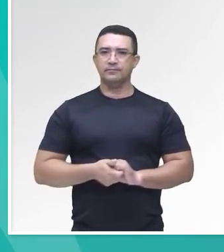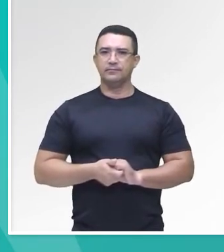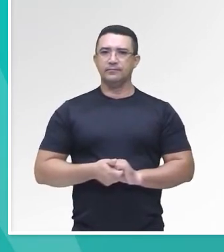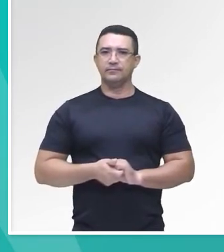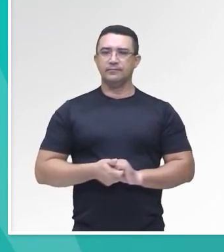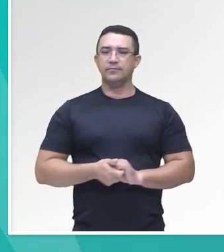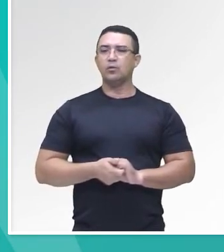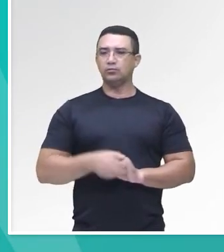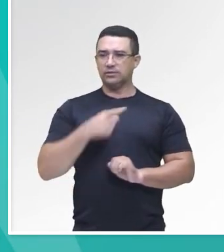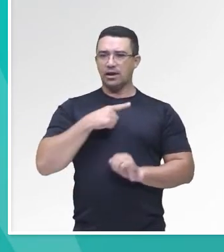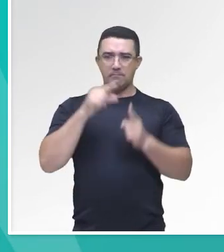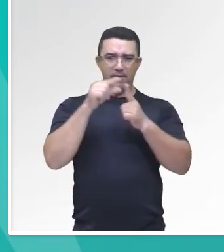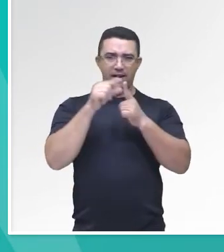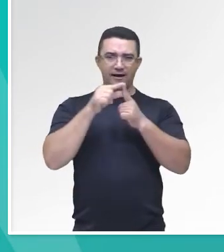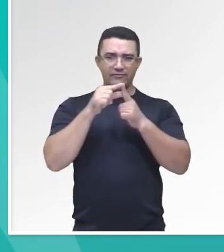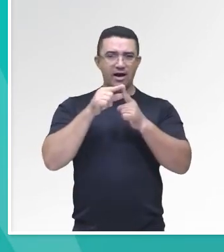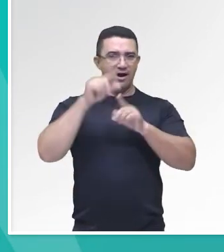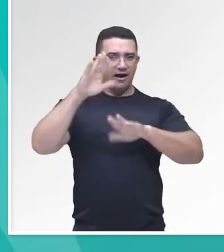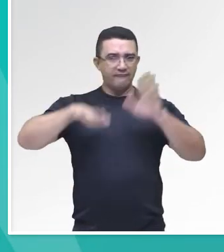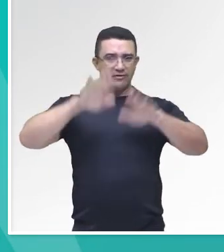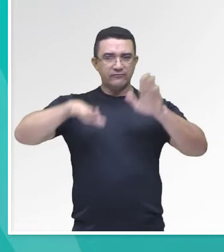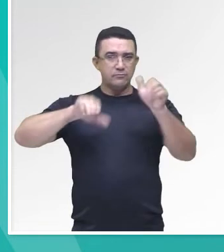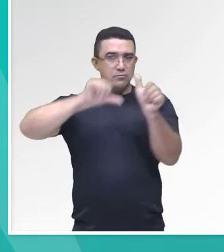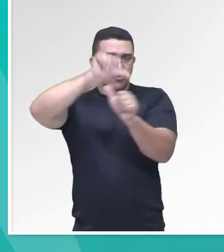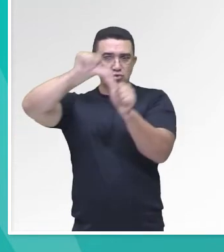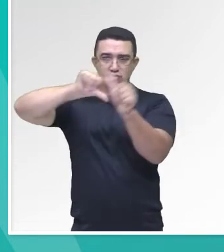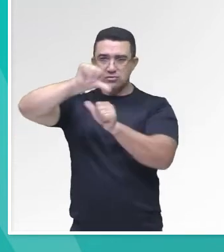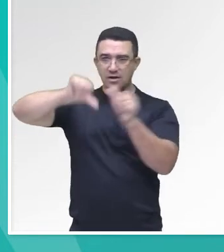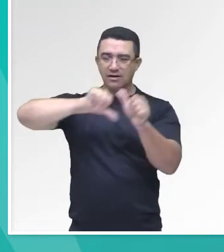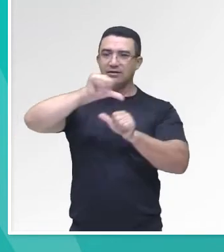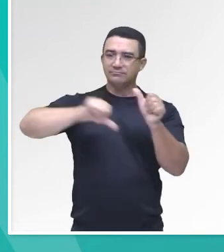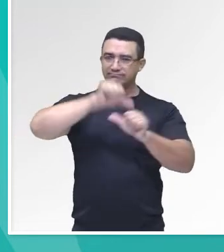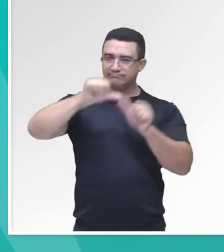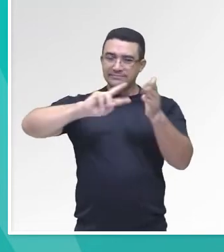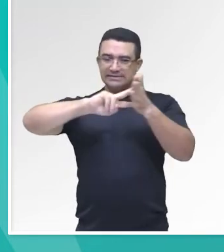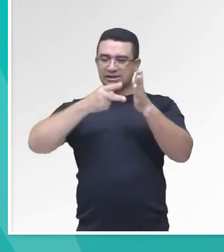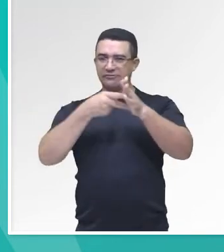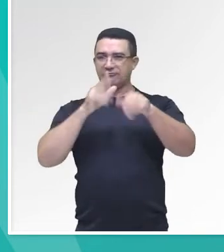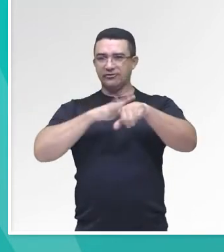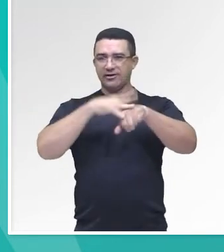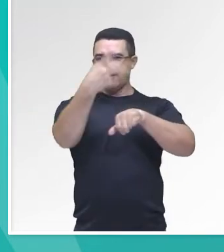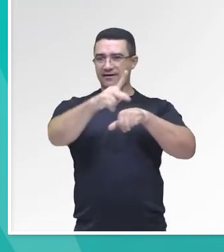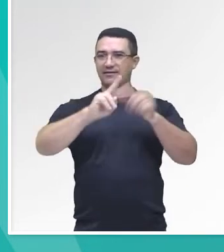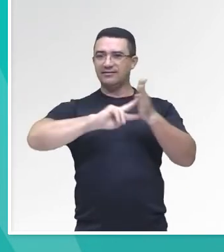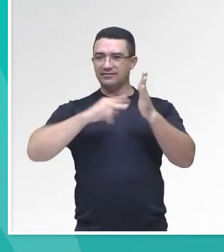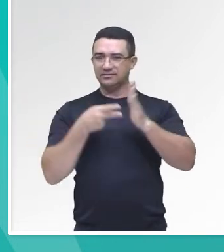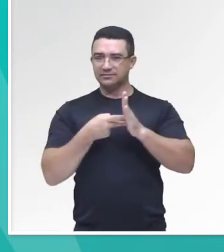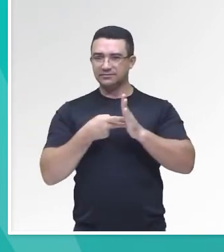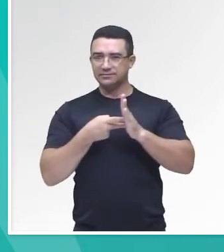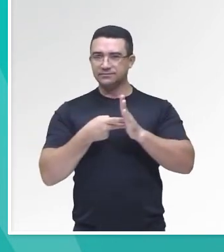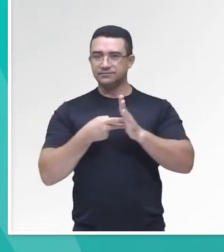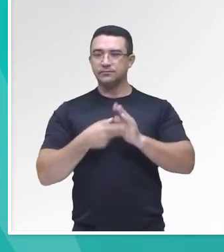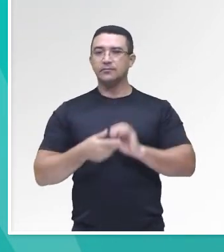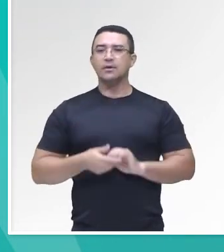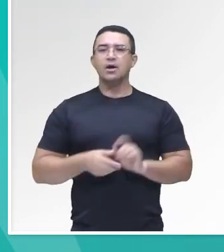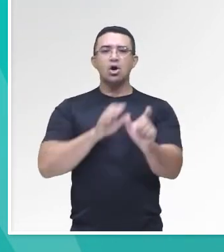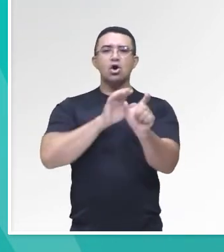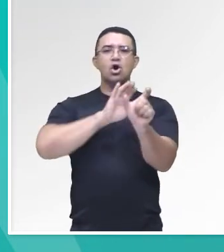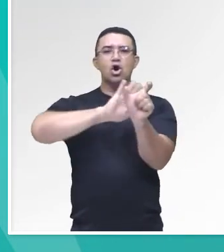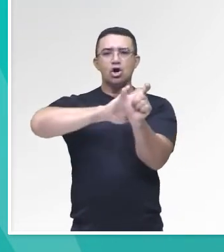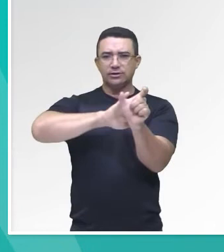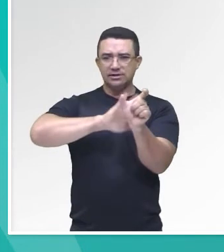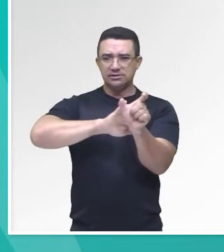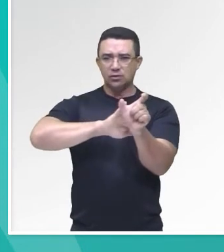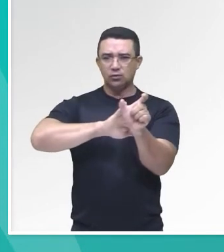ter uma modificação, né, no seu sentido real, tá bom? A conotação